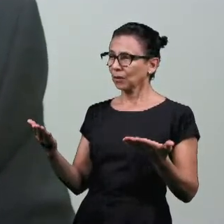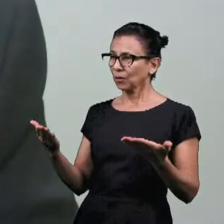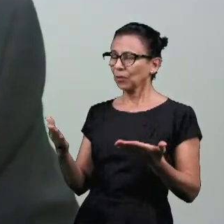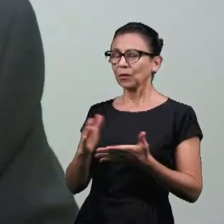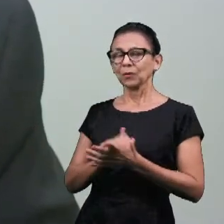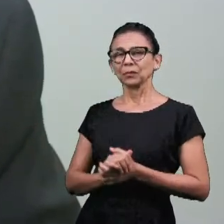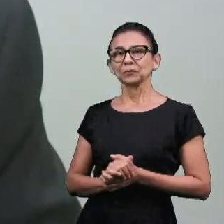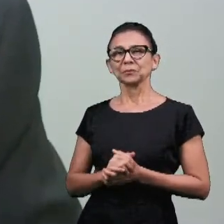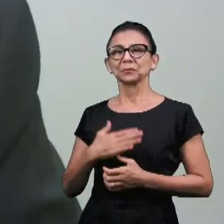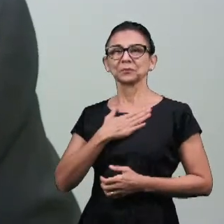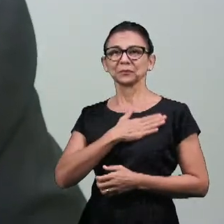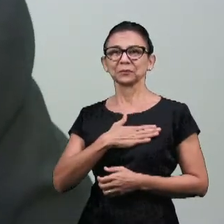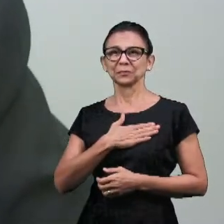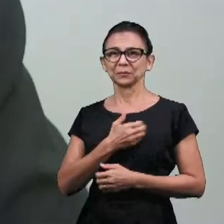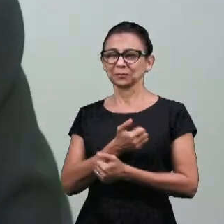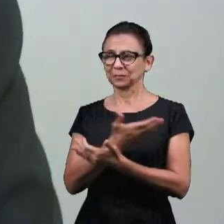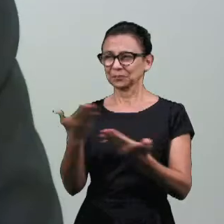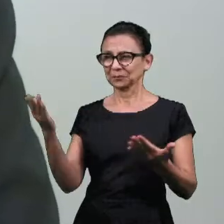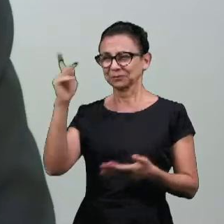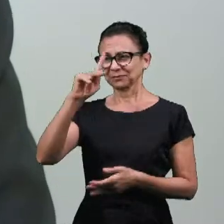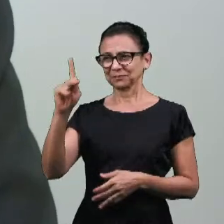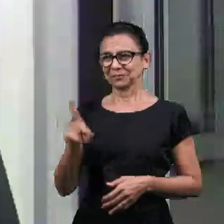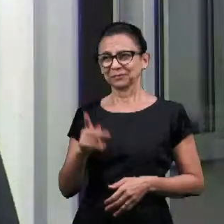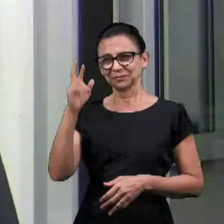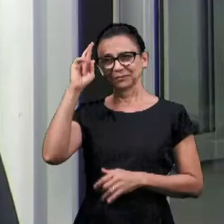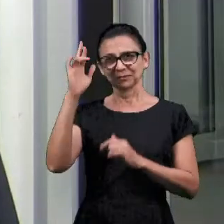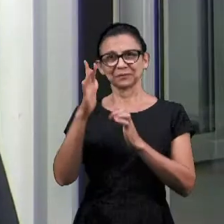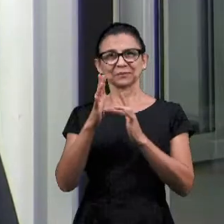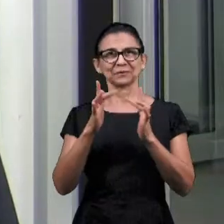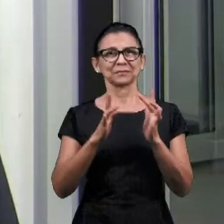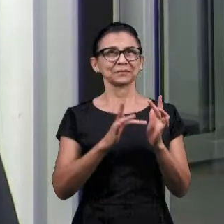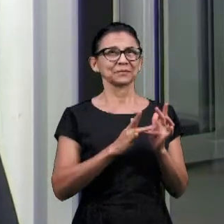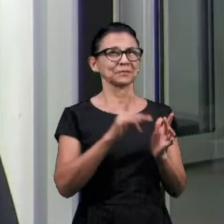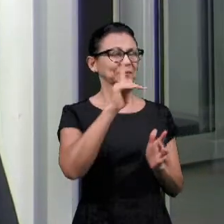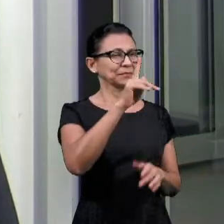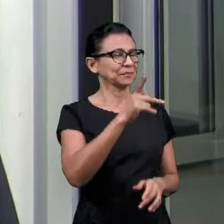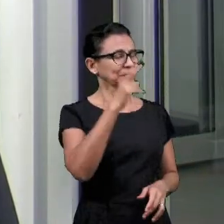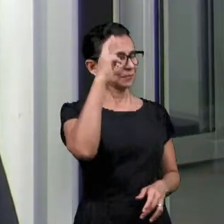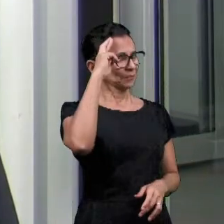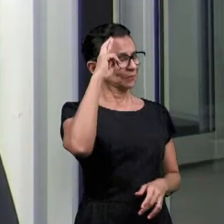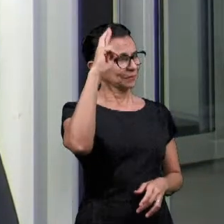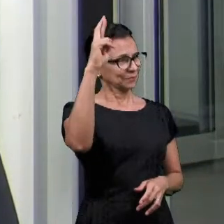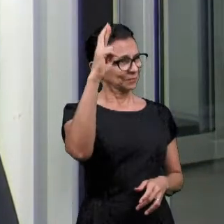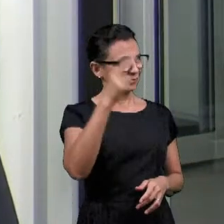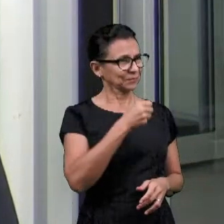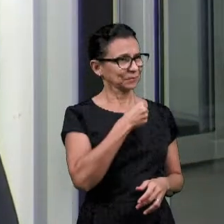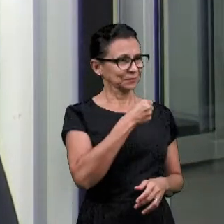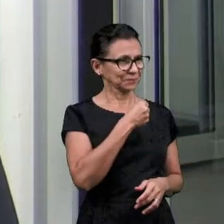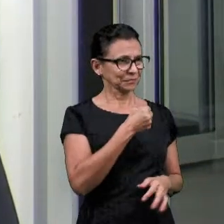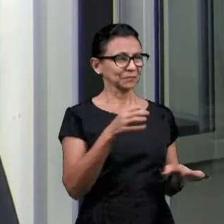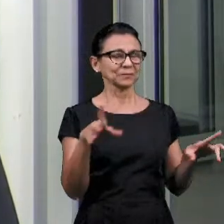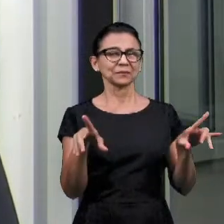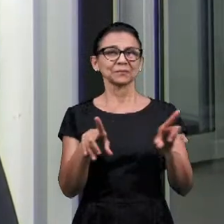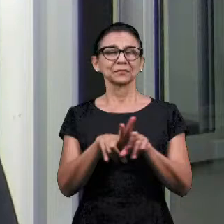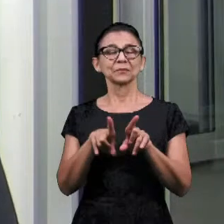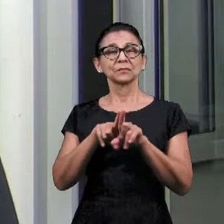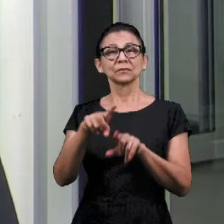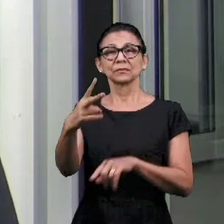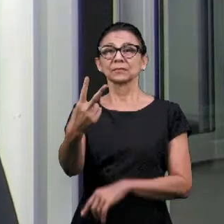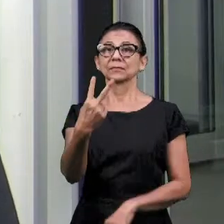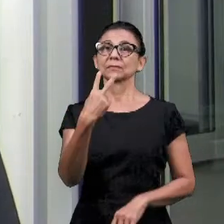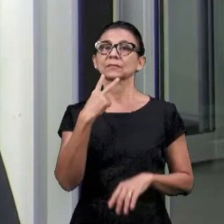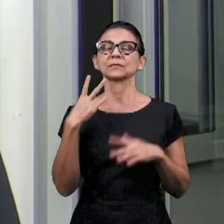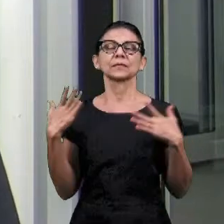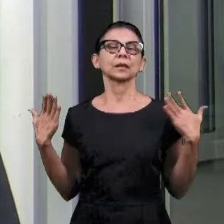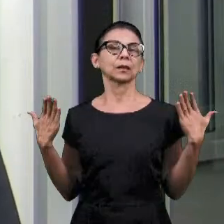gostaria de cumprimentá-lo com a paz do Senhor Jesus. Paz do Senhor Elias, a paz do Senhor para você que está nos assistindo